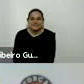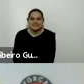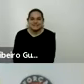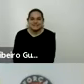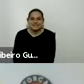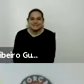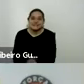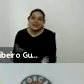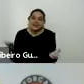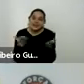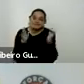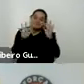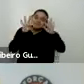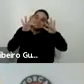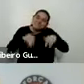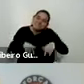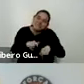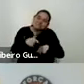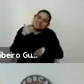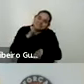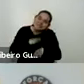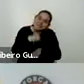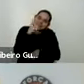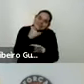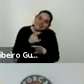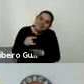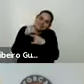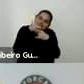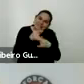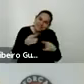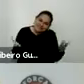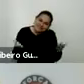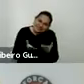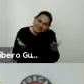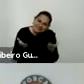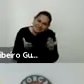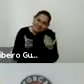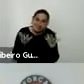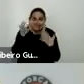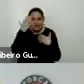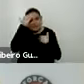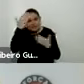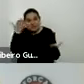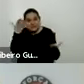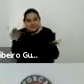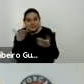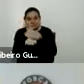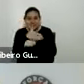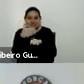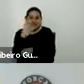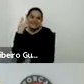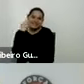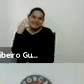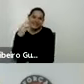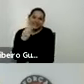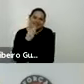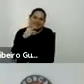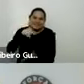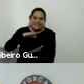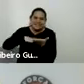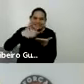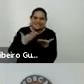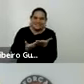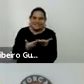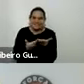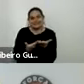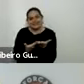Chegamos ao final de mais uma live SMC. Queremos agradecer aqui hoje a participação da Laísa aqui conosco, que é a nossa tradutora